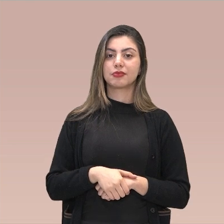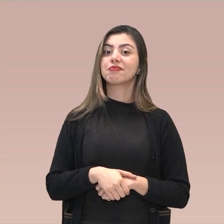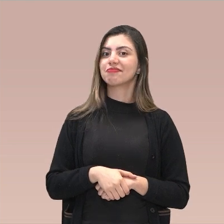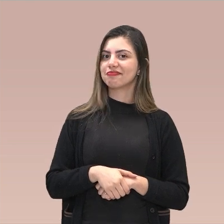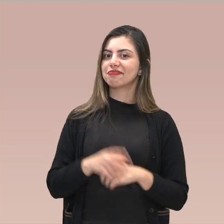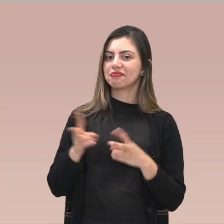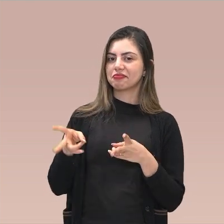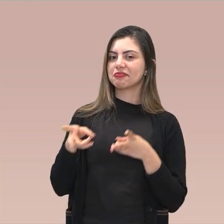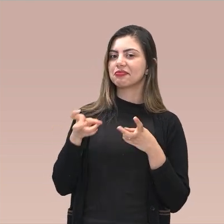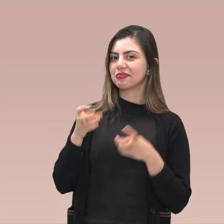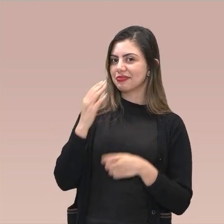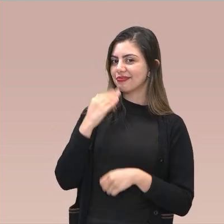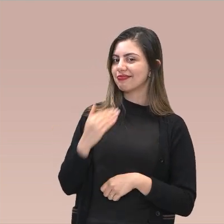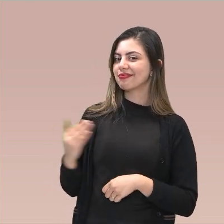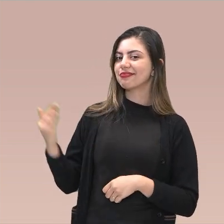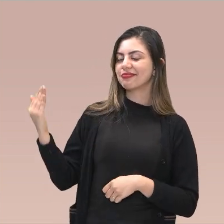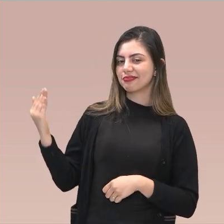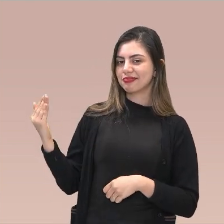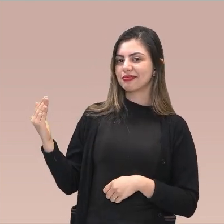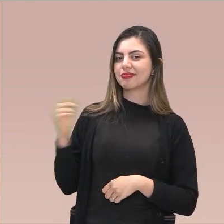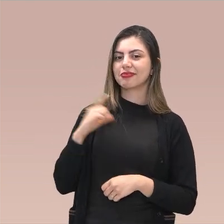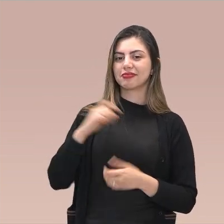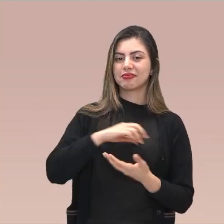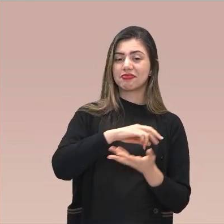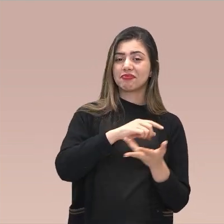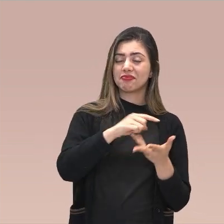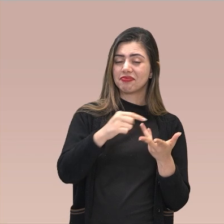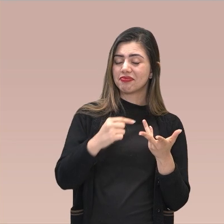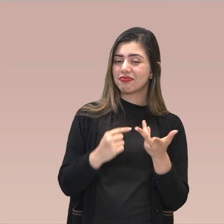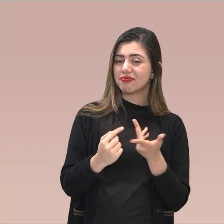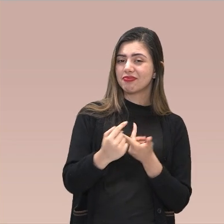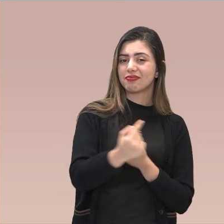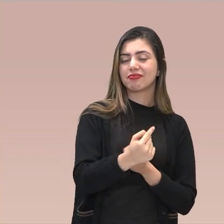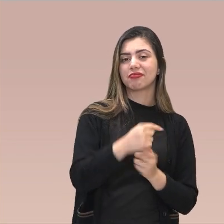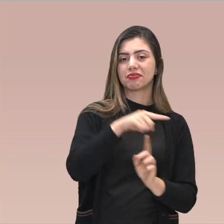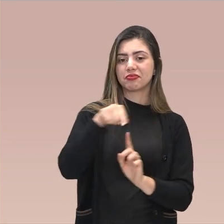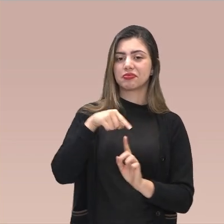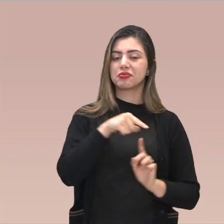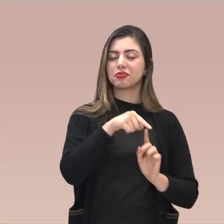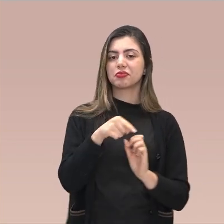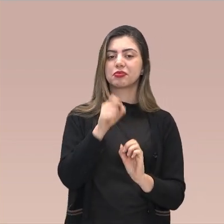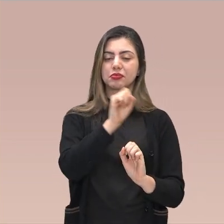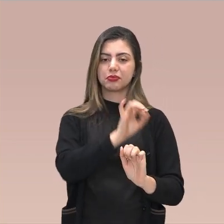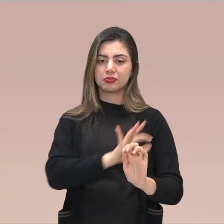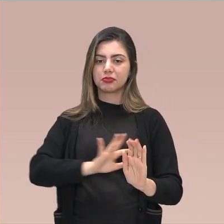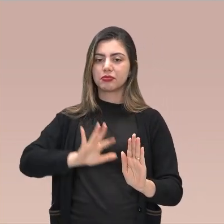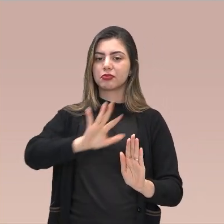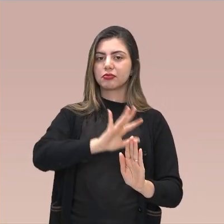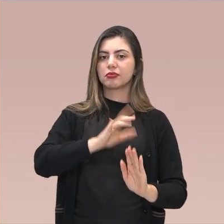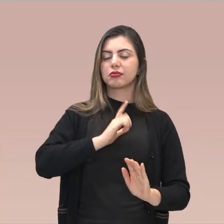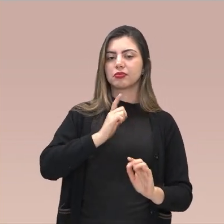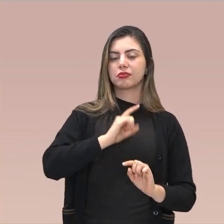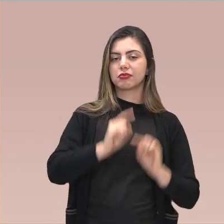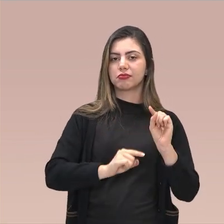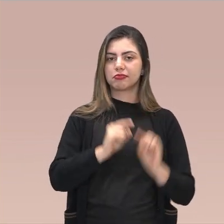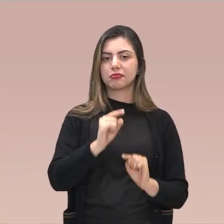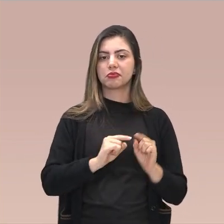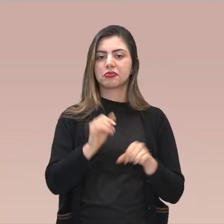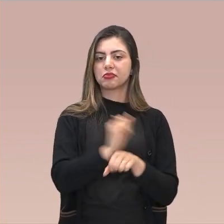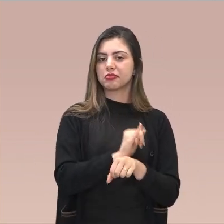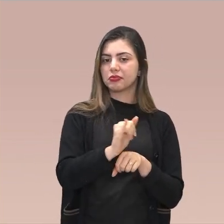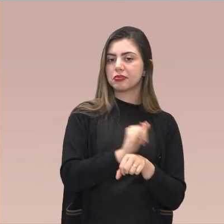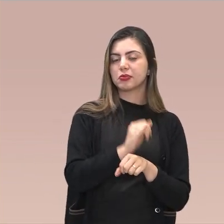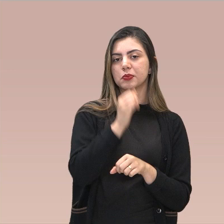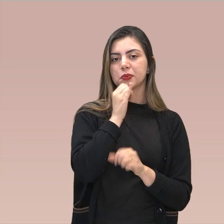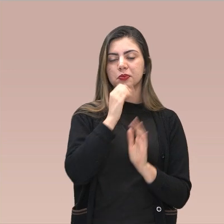Conseguimos perceber aqui as diferenças de sombra a partir de cada técnica do pontilhismo,